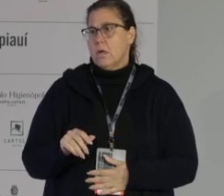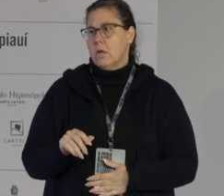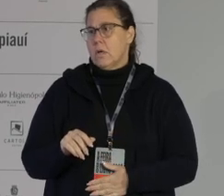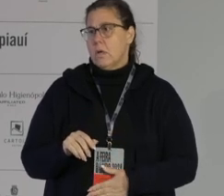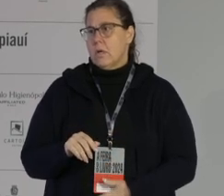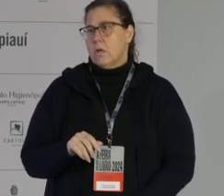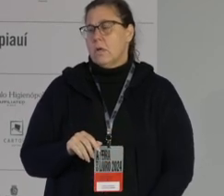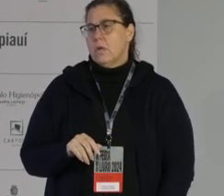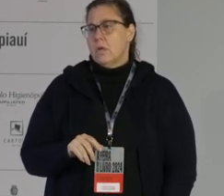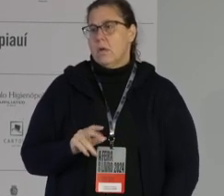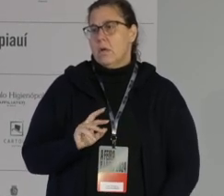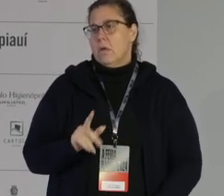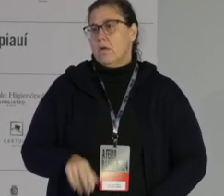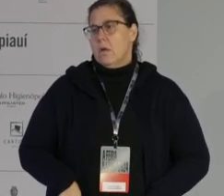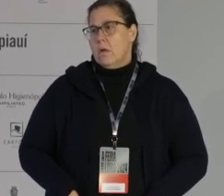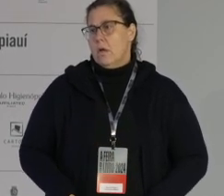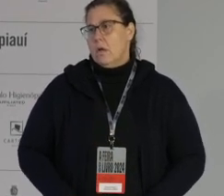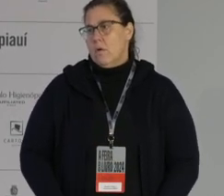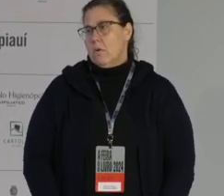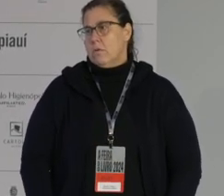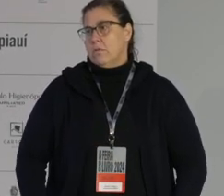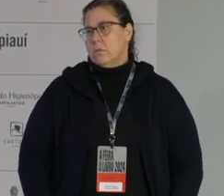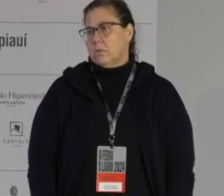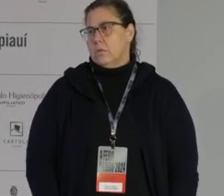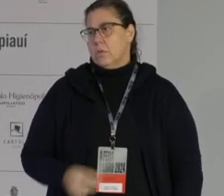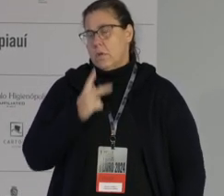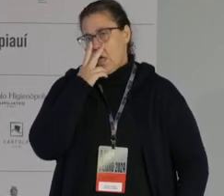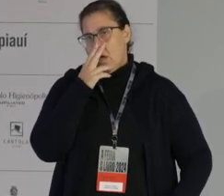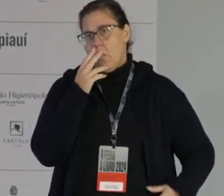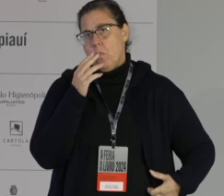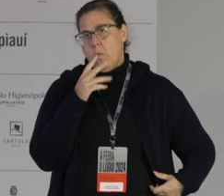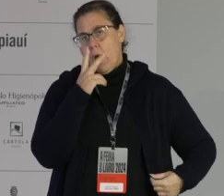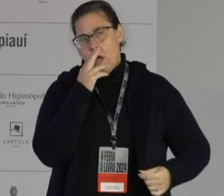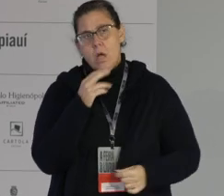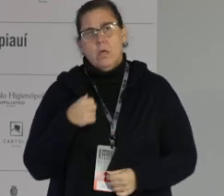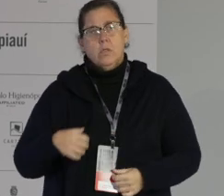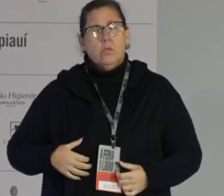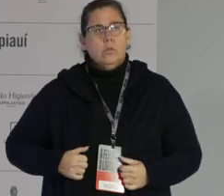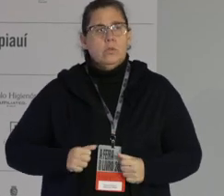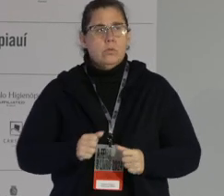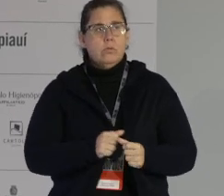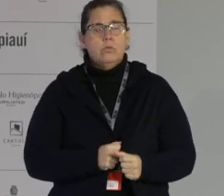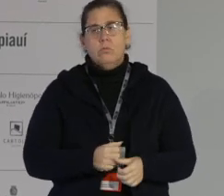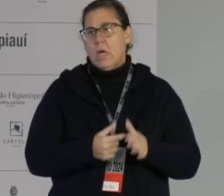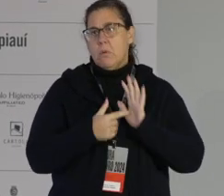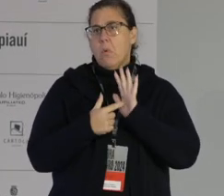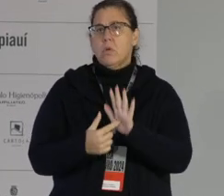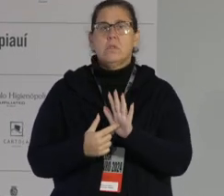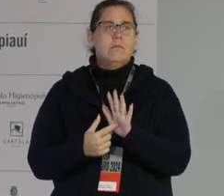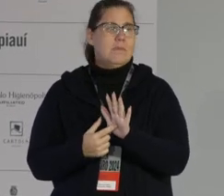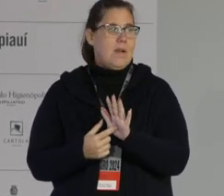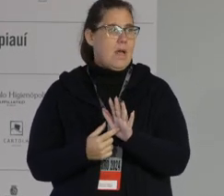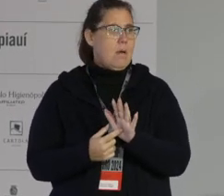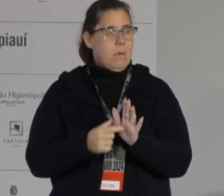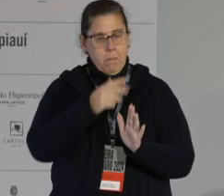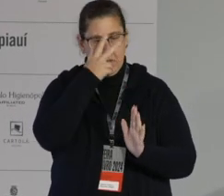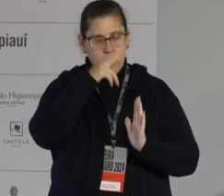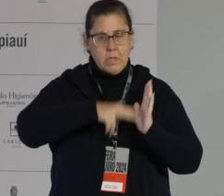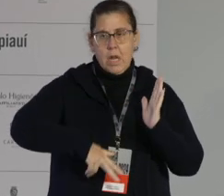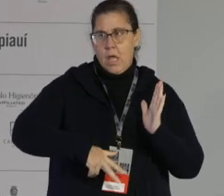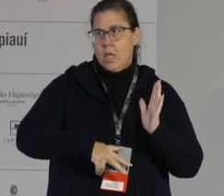não ser assim. Eu acho que assim, eu não quero levar o leitor na mão, assim. Eu acho que